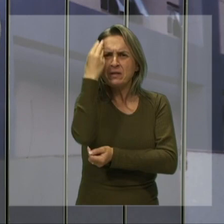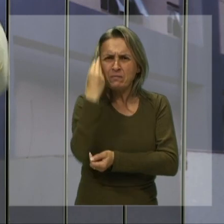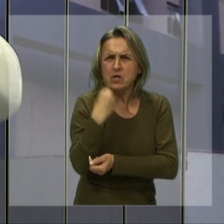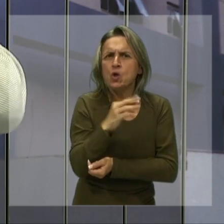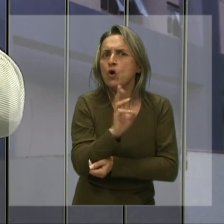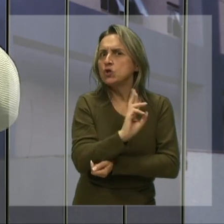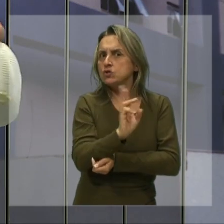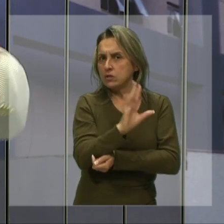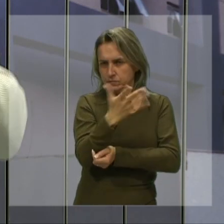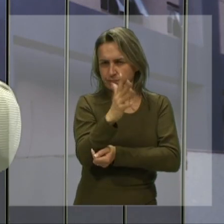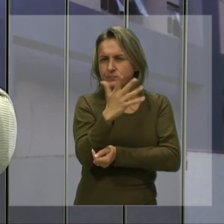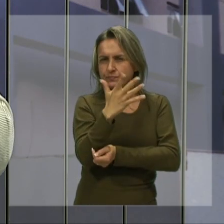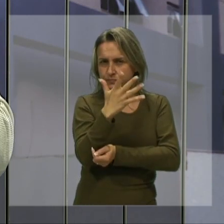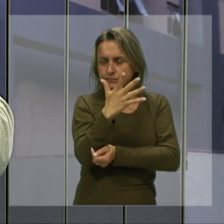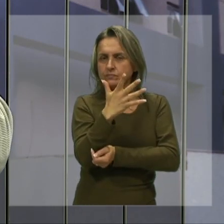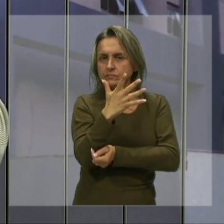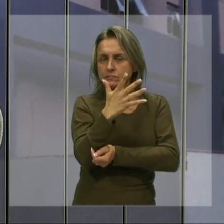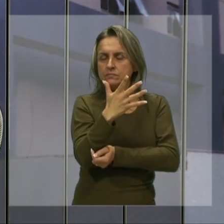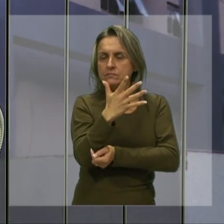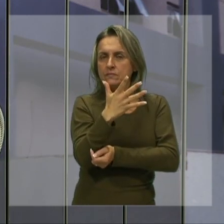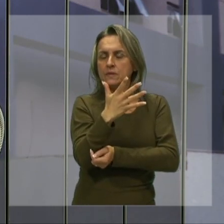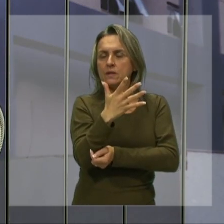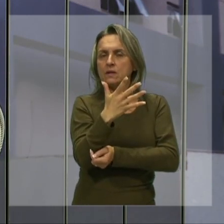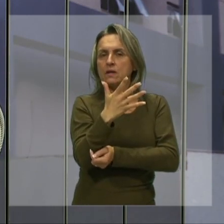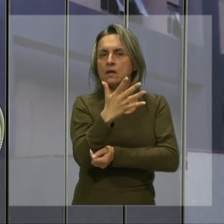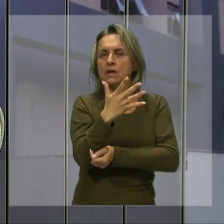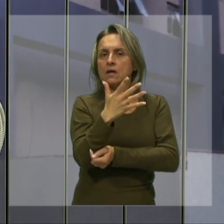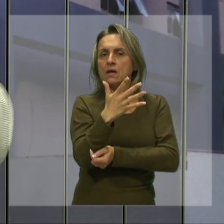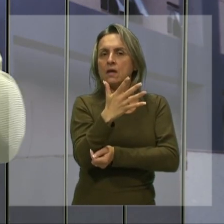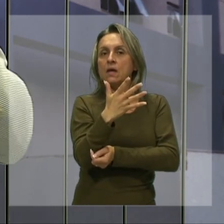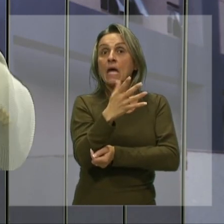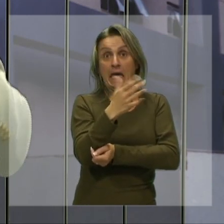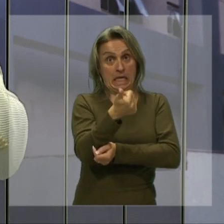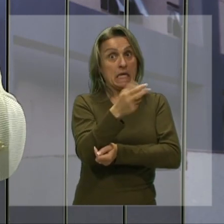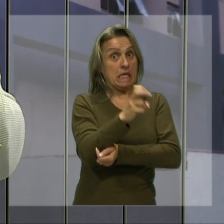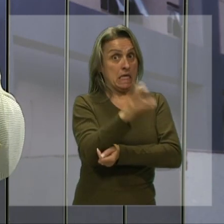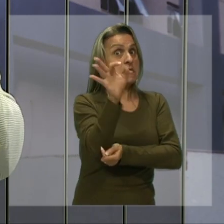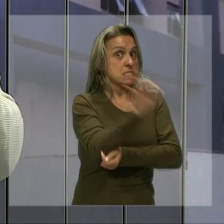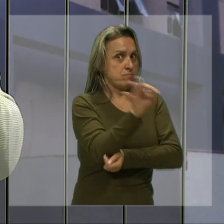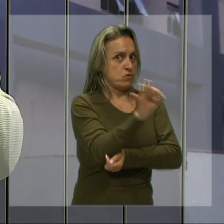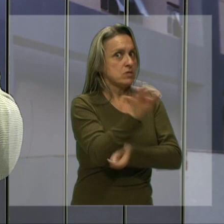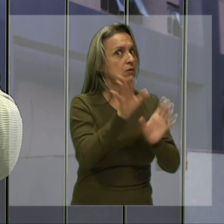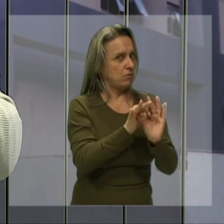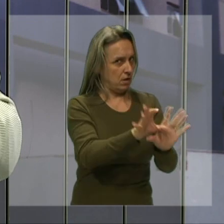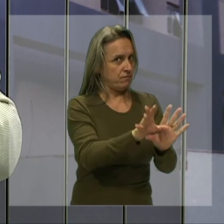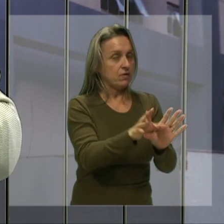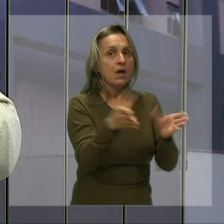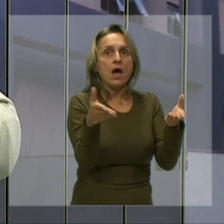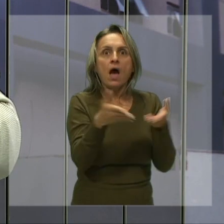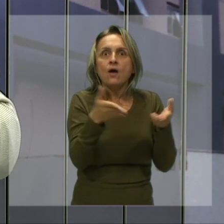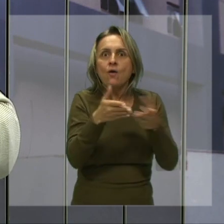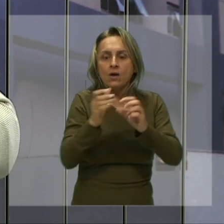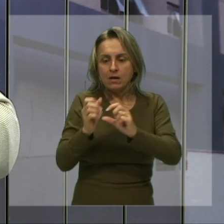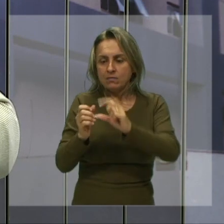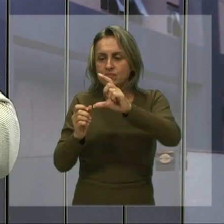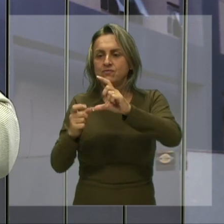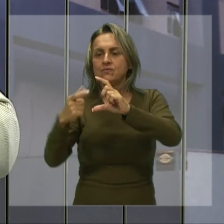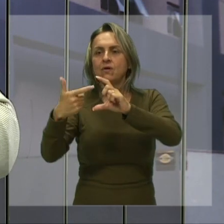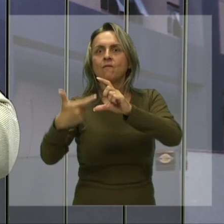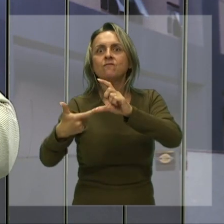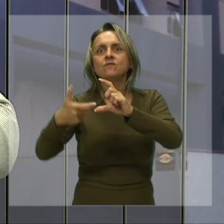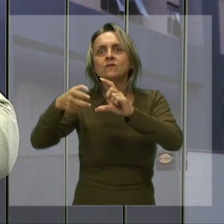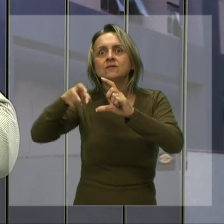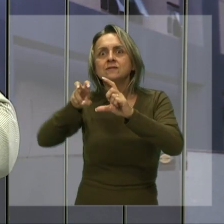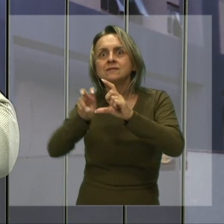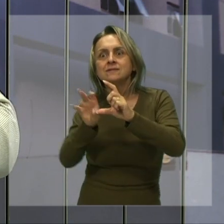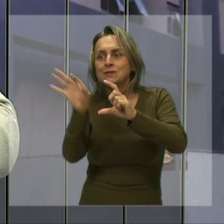ele podia remanejar lá sem pedir autorização da Câmara. Foi aumentado de 15% para 25% do